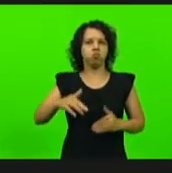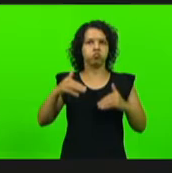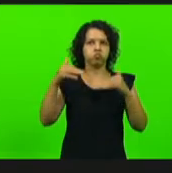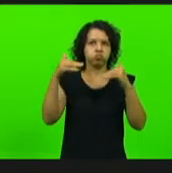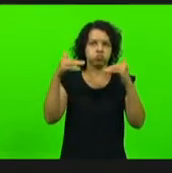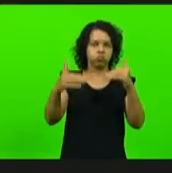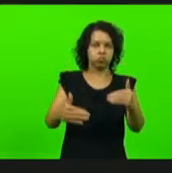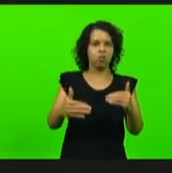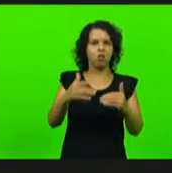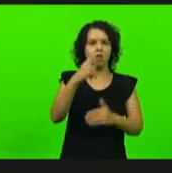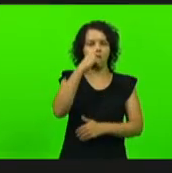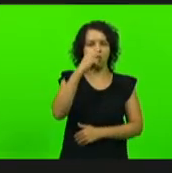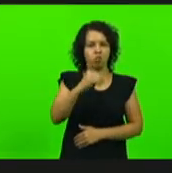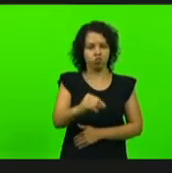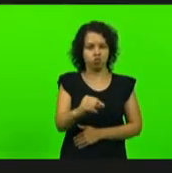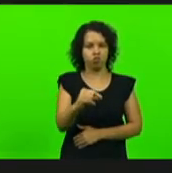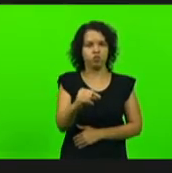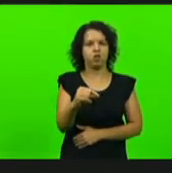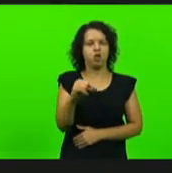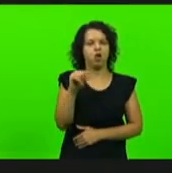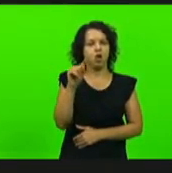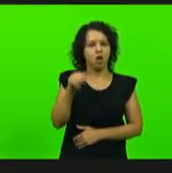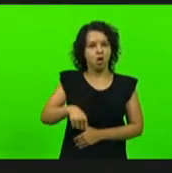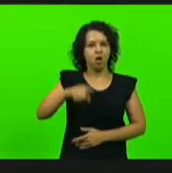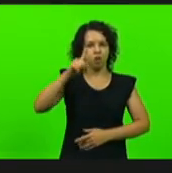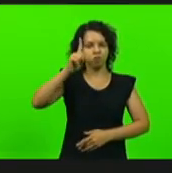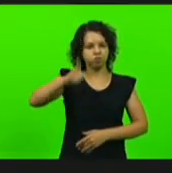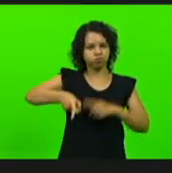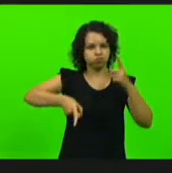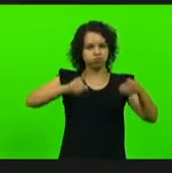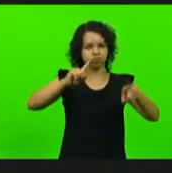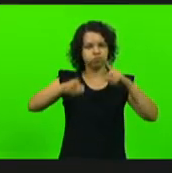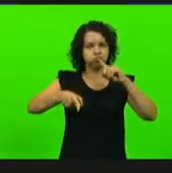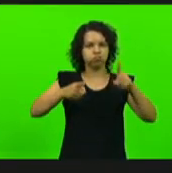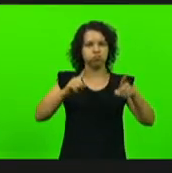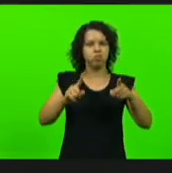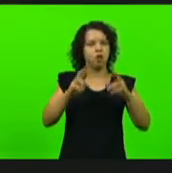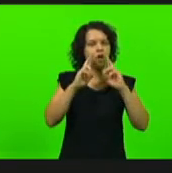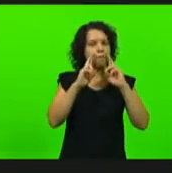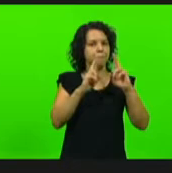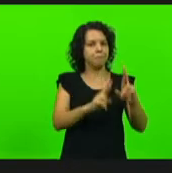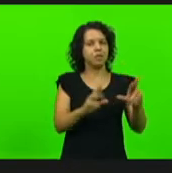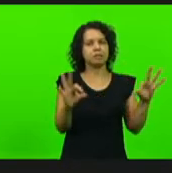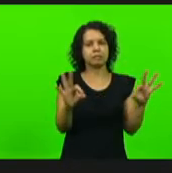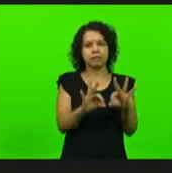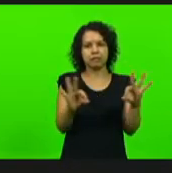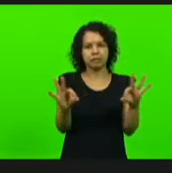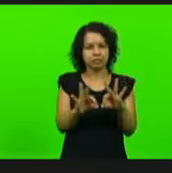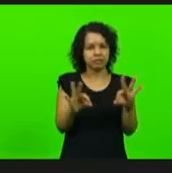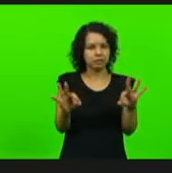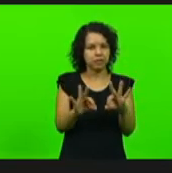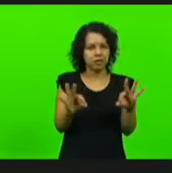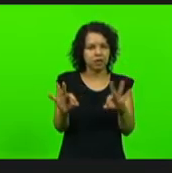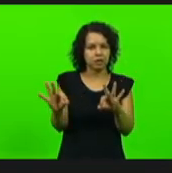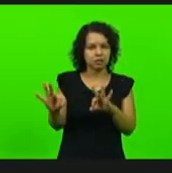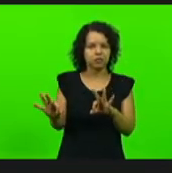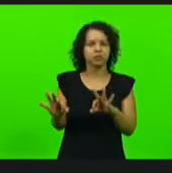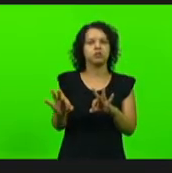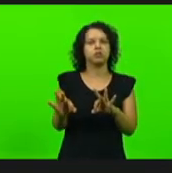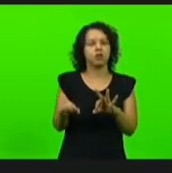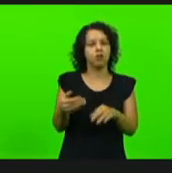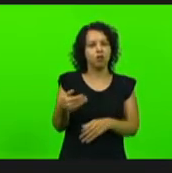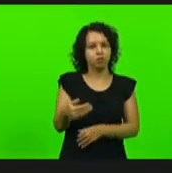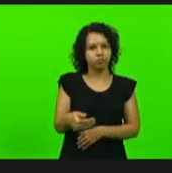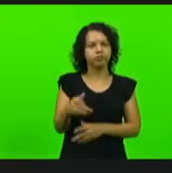Putin, um ditador atroz, sanguinário, que não respeita nada e nem ninguém e deve ser assim